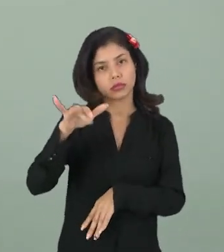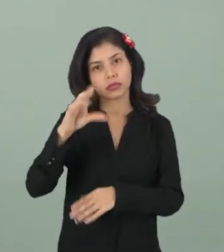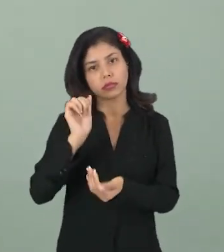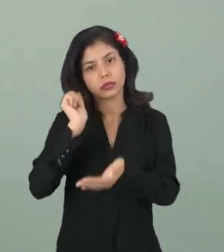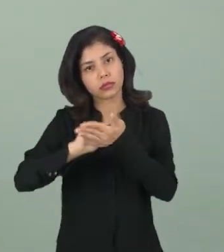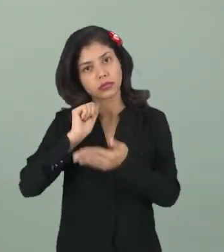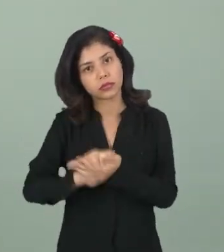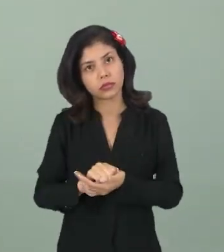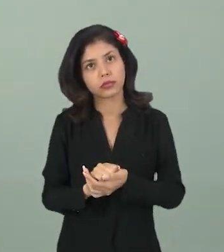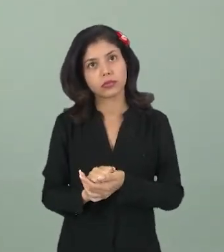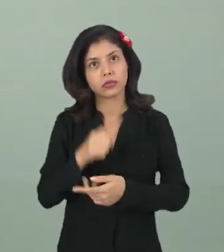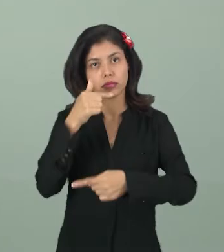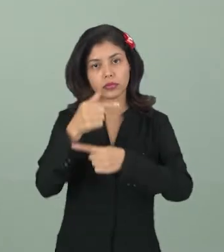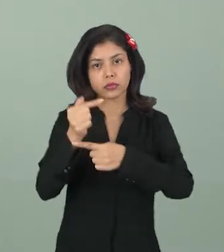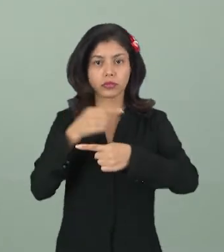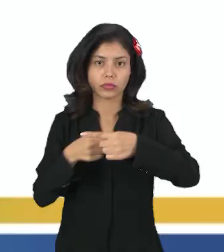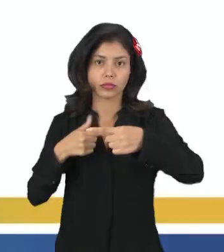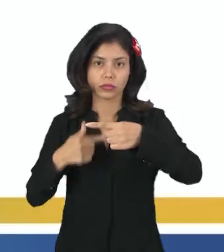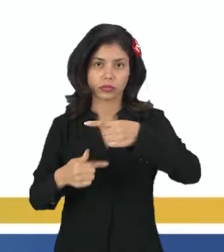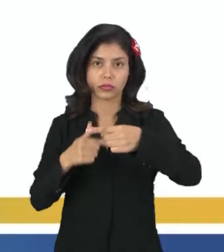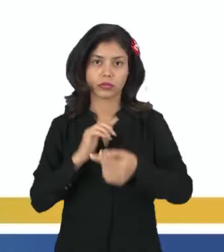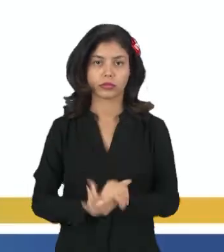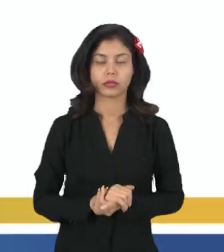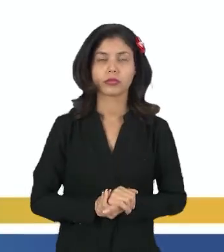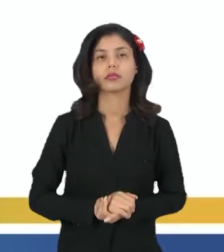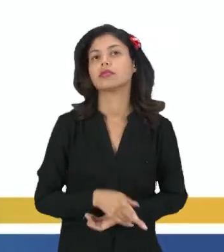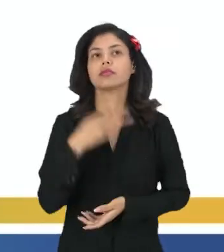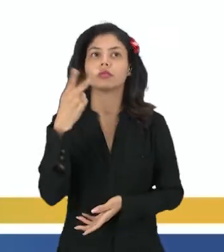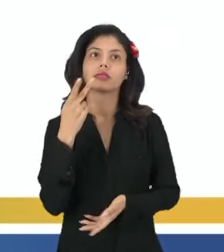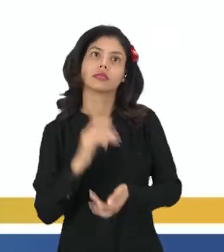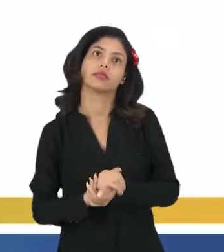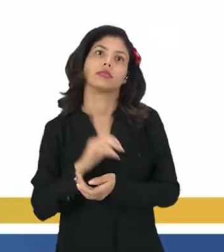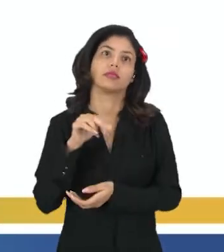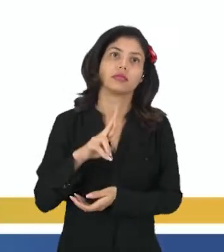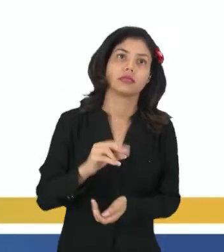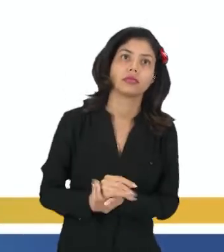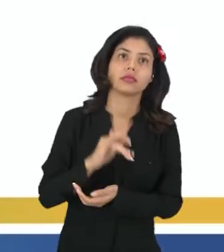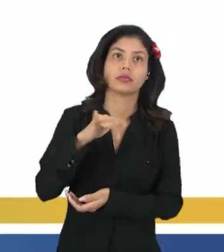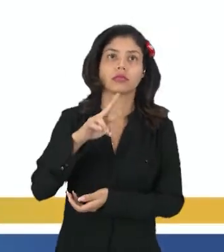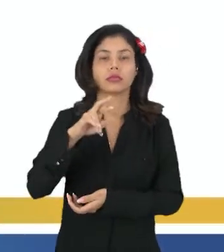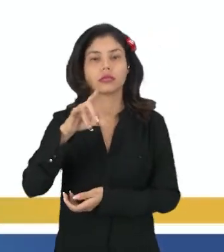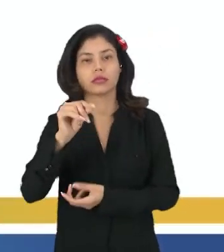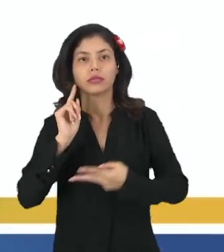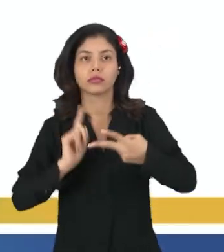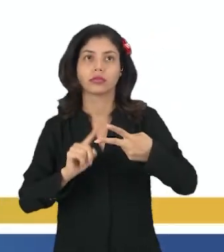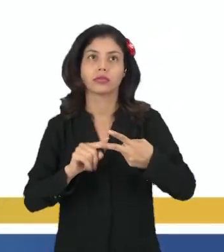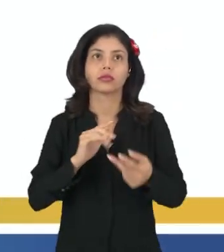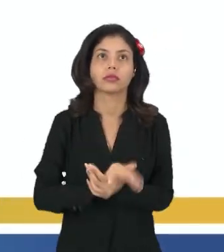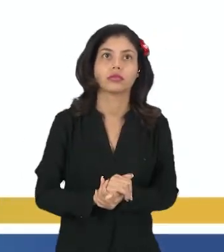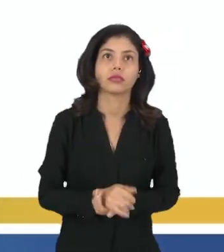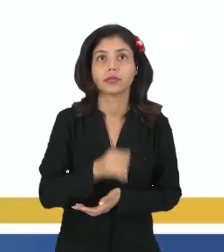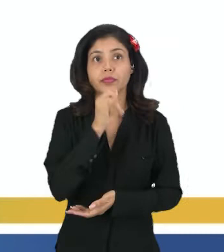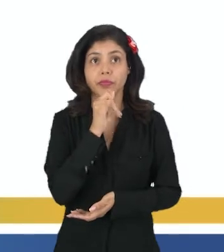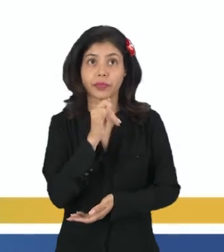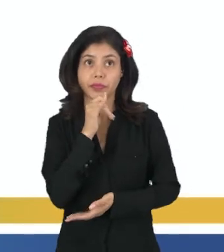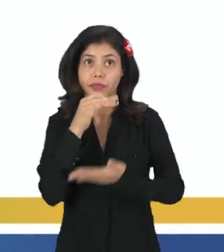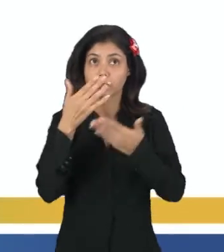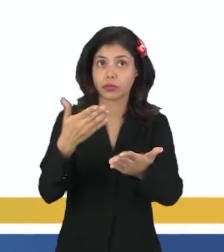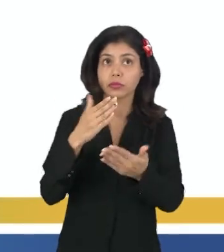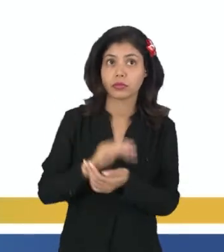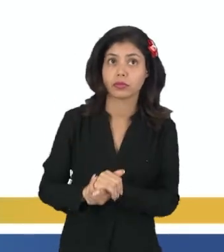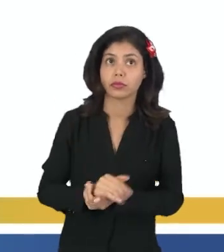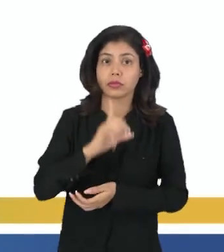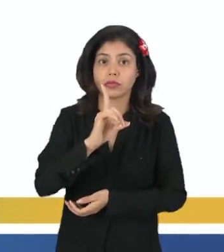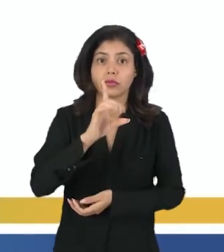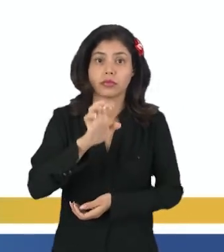porque eu consigo escrever na forma de fração tá bom falei dos naturais os inteiros né eu vou ter que colocar aqui um